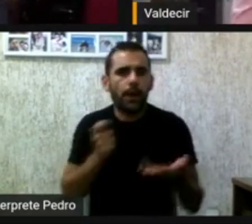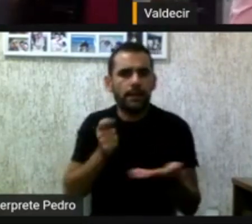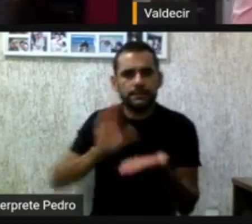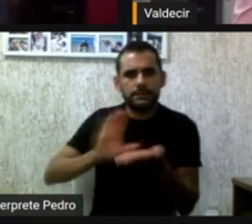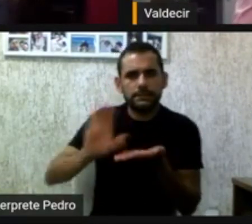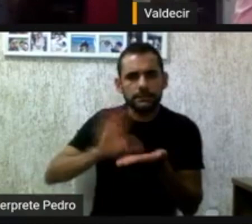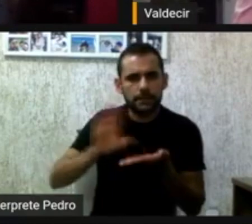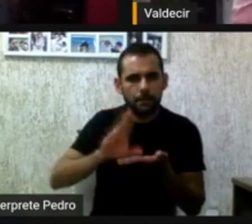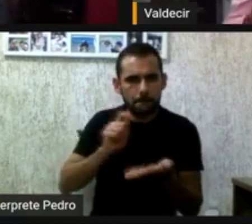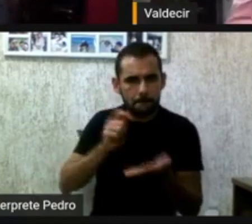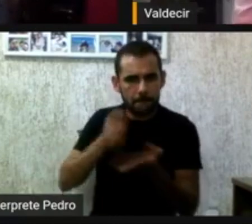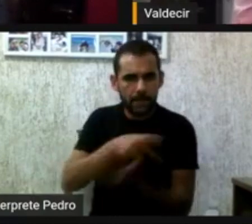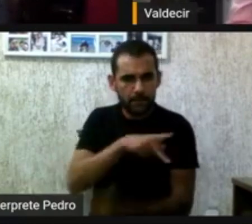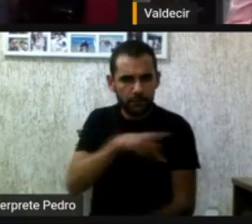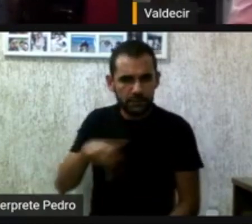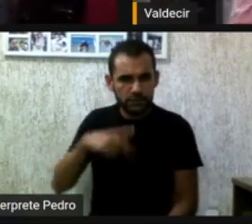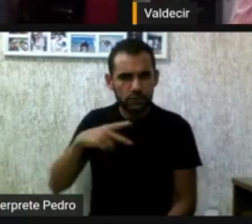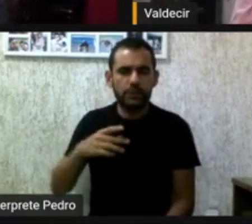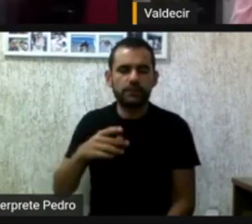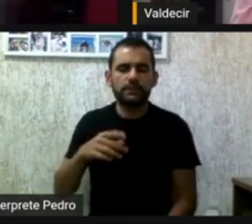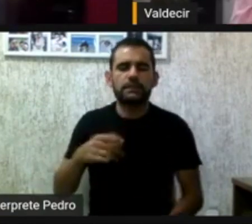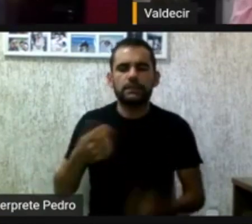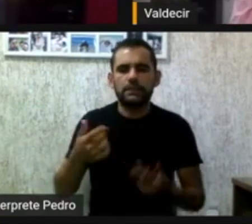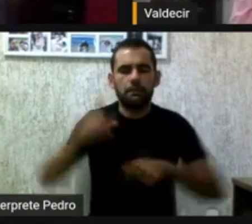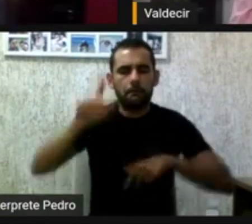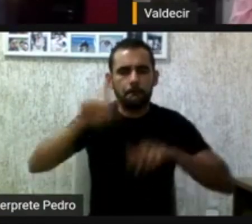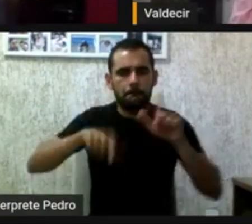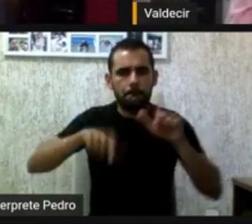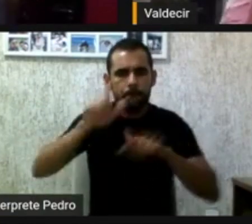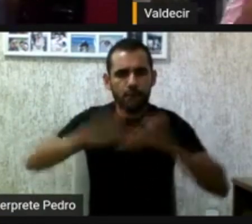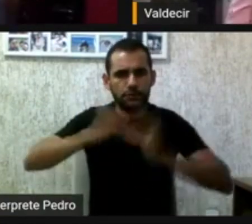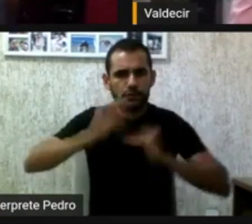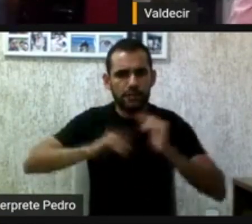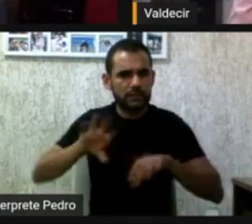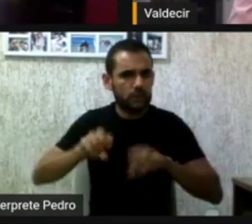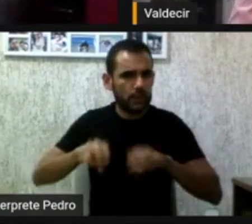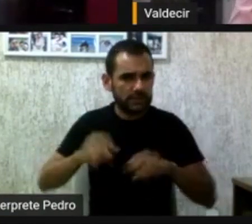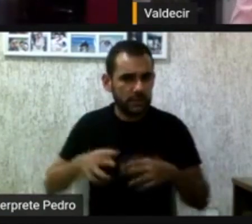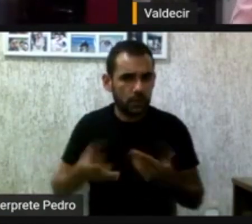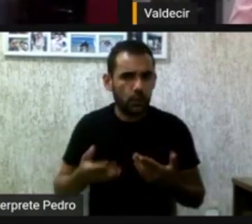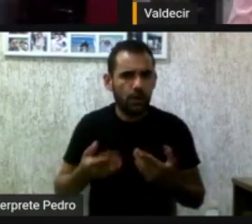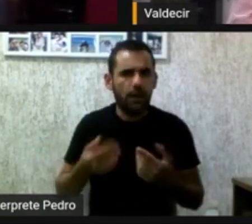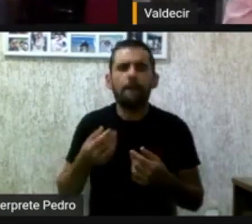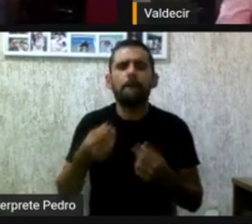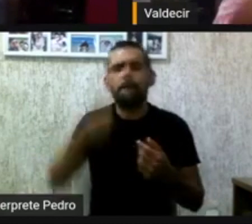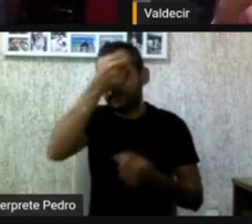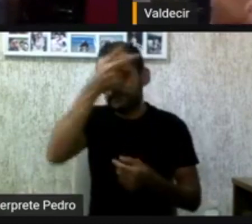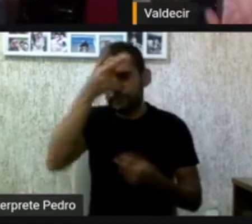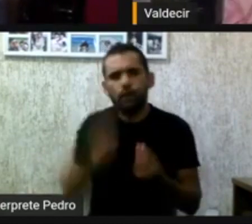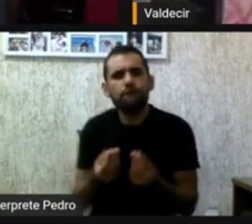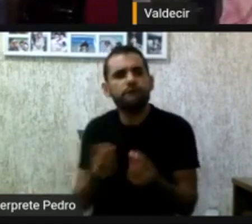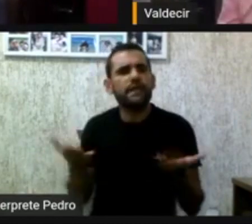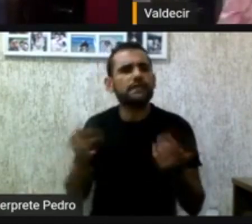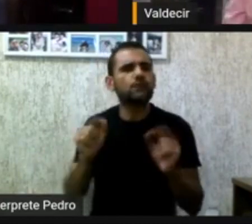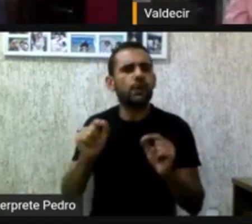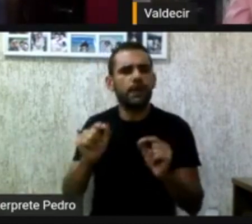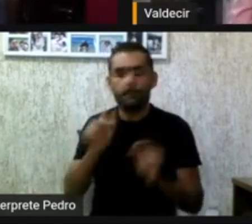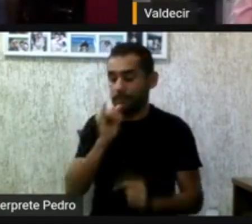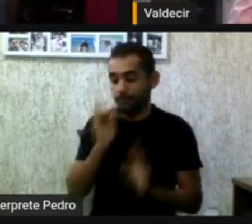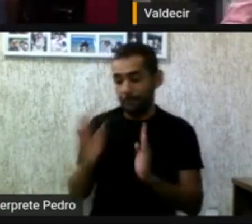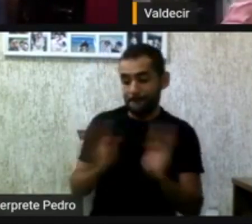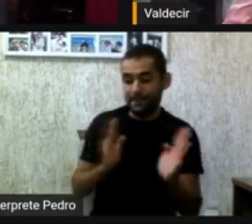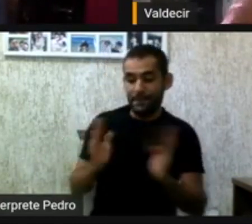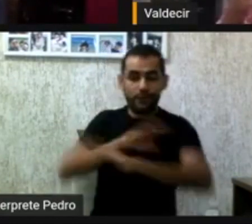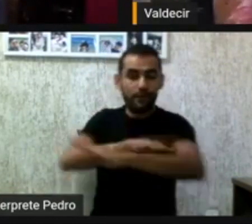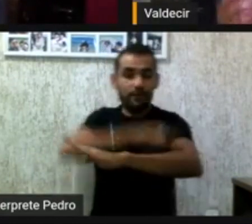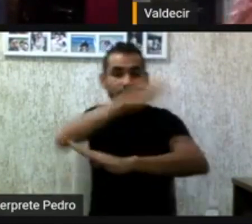e a equipe educacional? O que a prefeitura pode fornecer para vocês? A outra coisa que me preocupa muito é o período integral, né? Uhum.